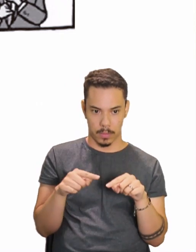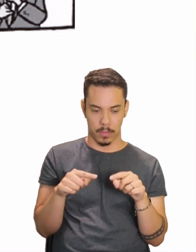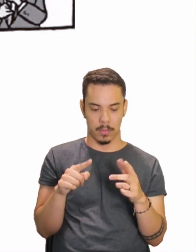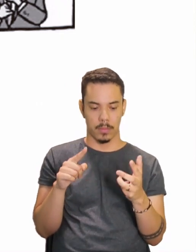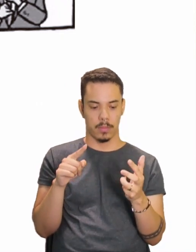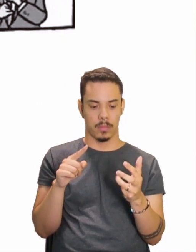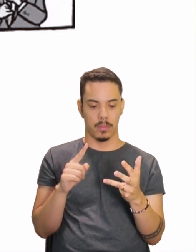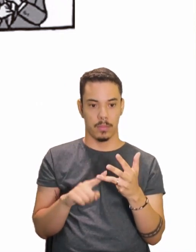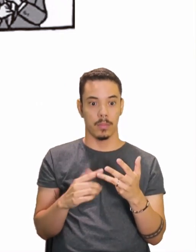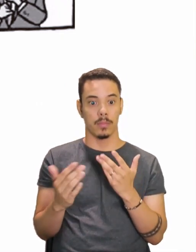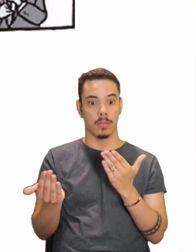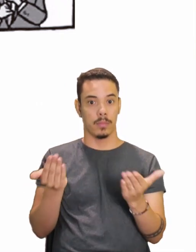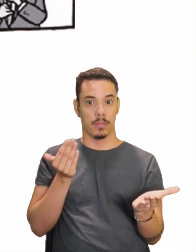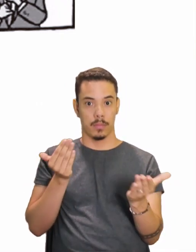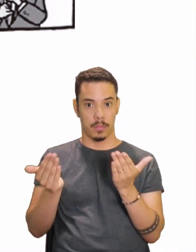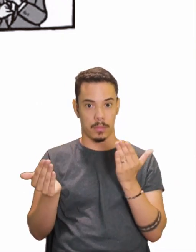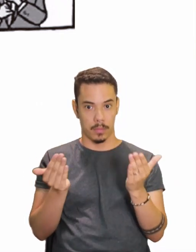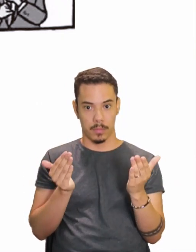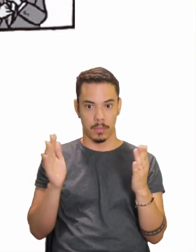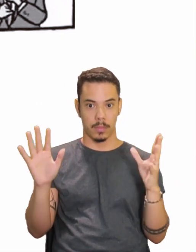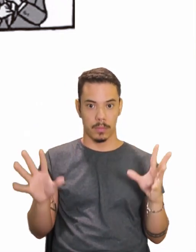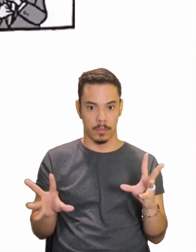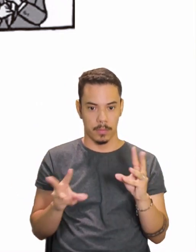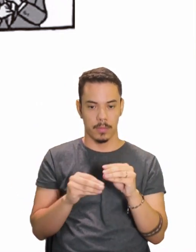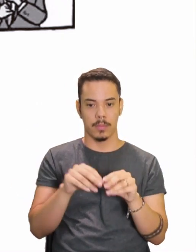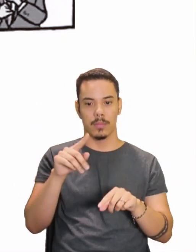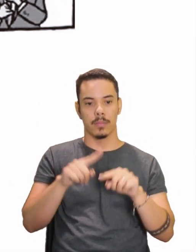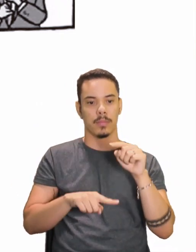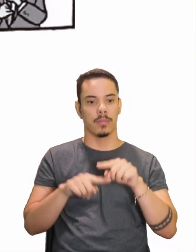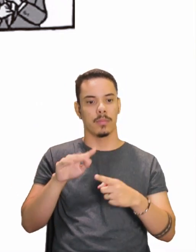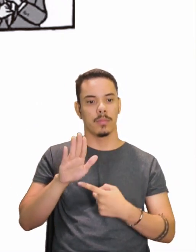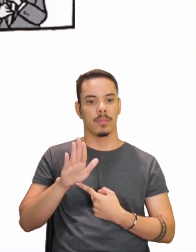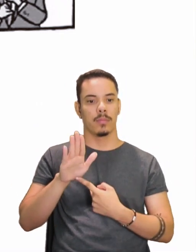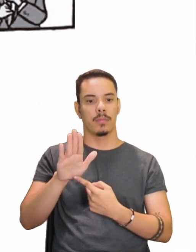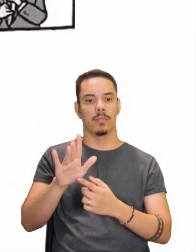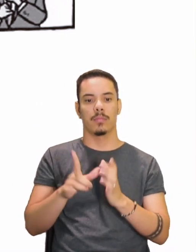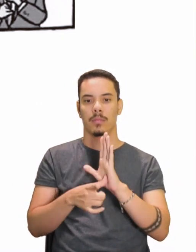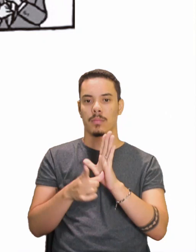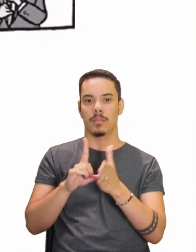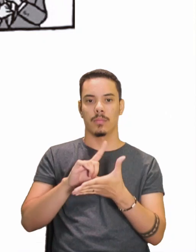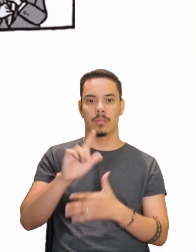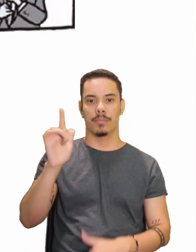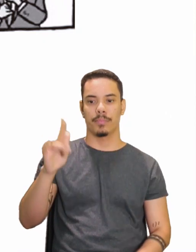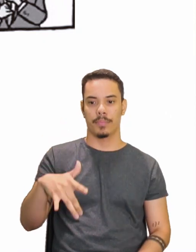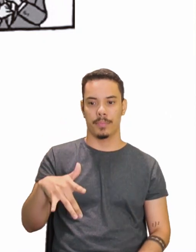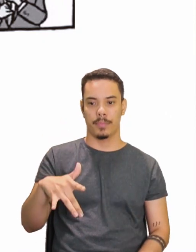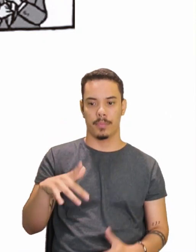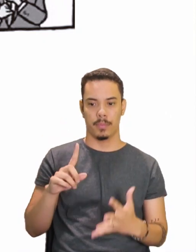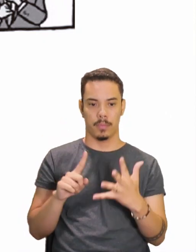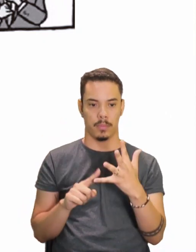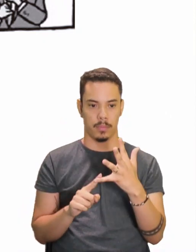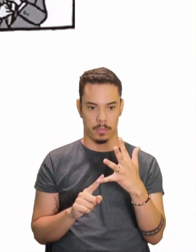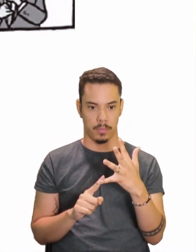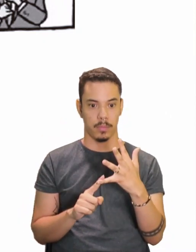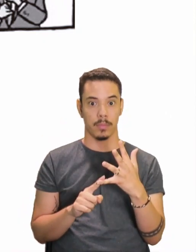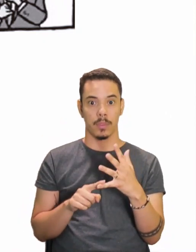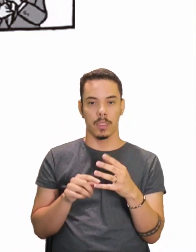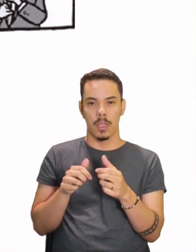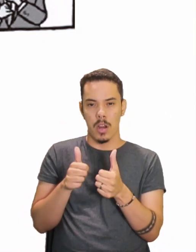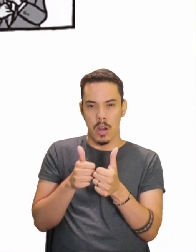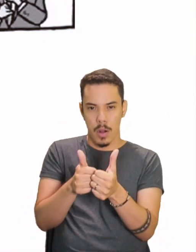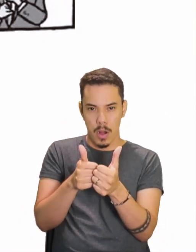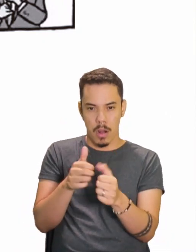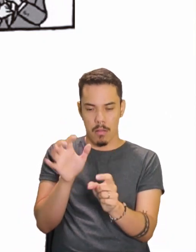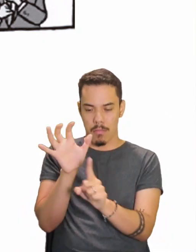D. Comparação ao enfatizar que os produtos apresentados anteriormente são inferiores. E indução